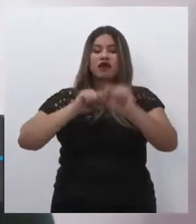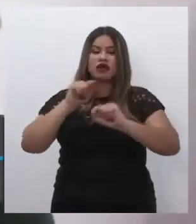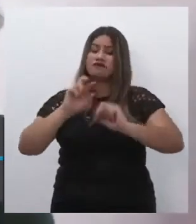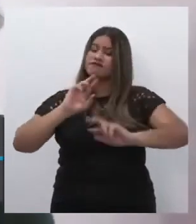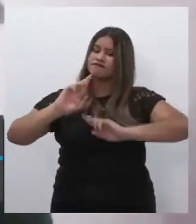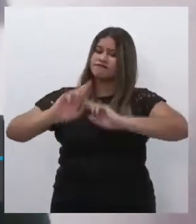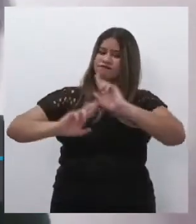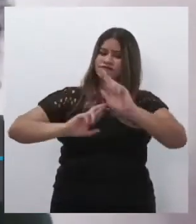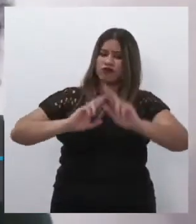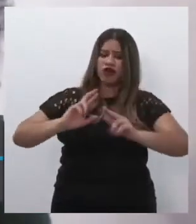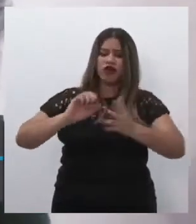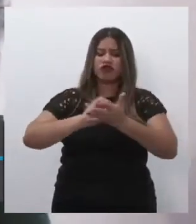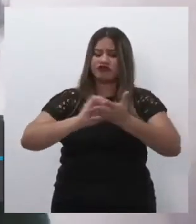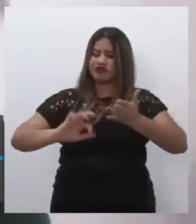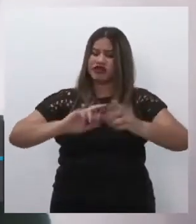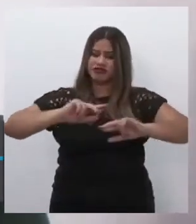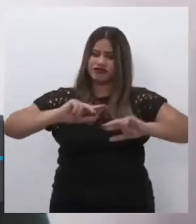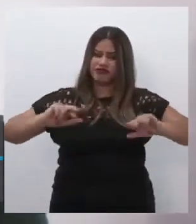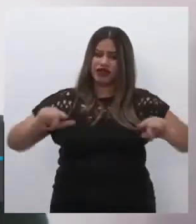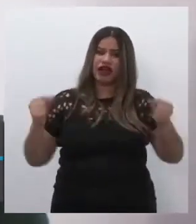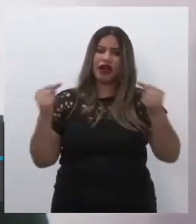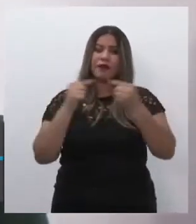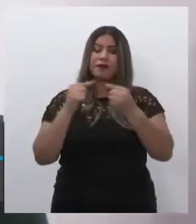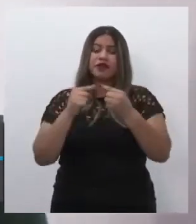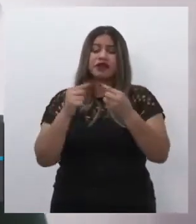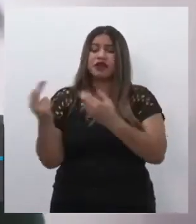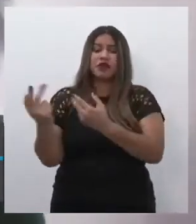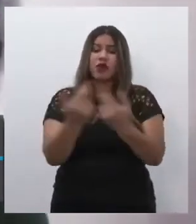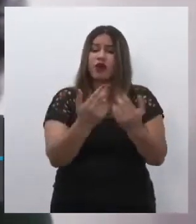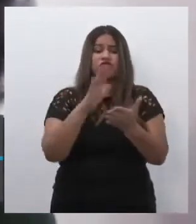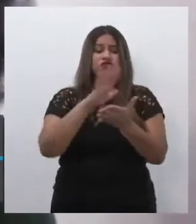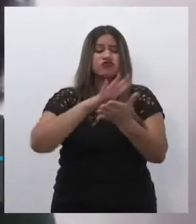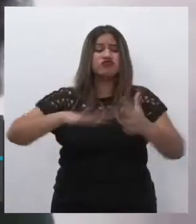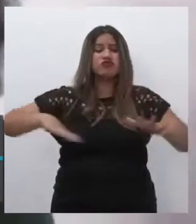também é a defasagem de outros estudantes, né?